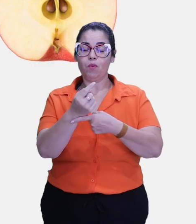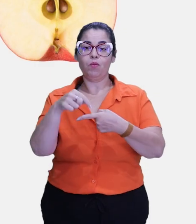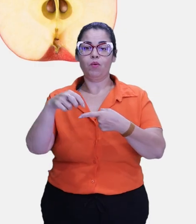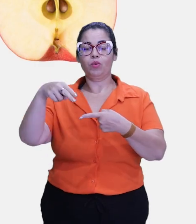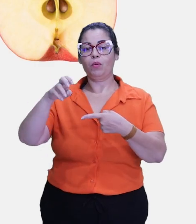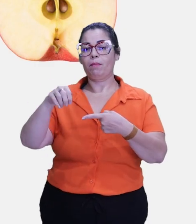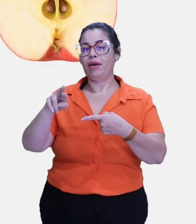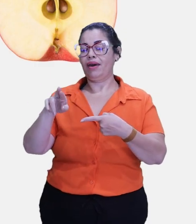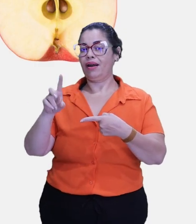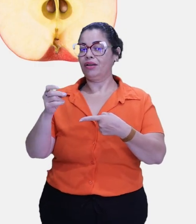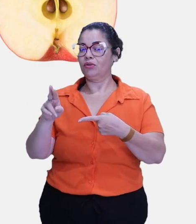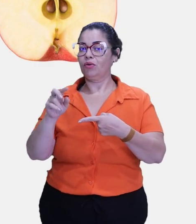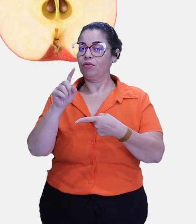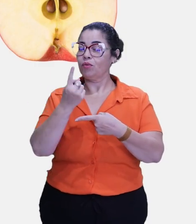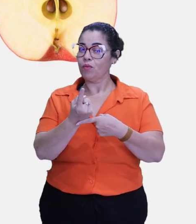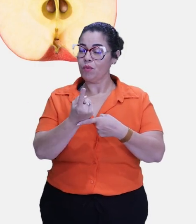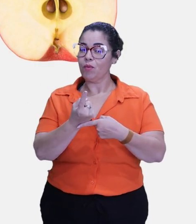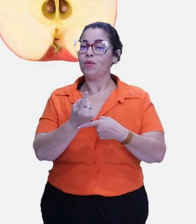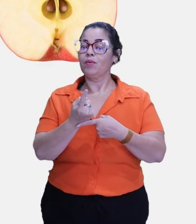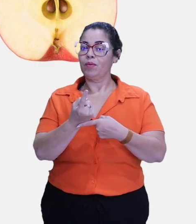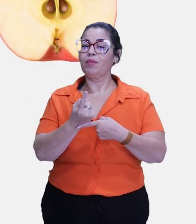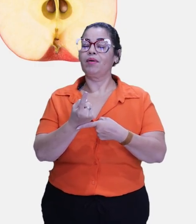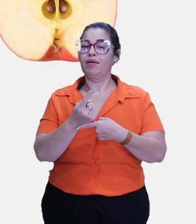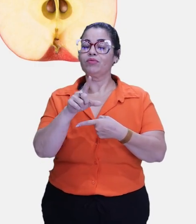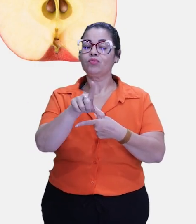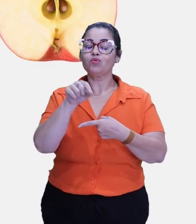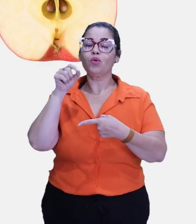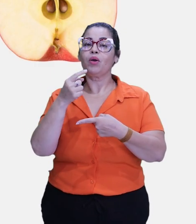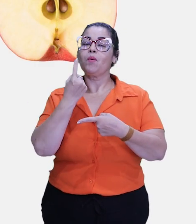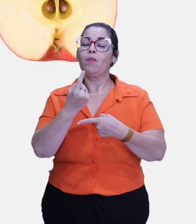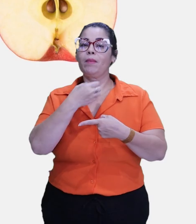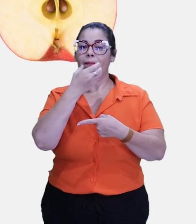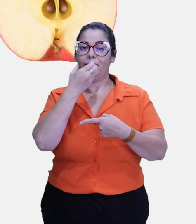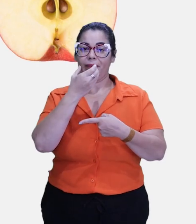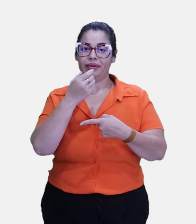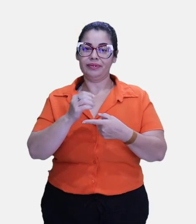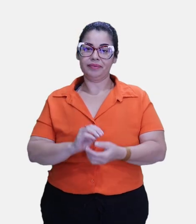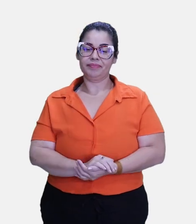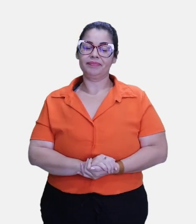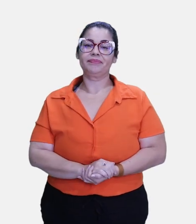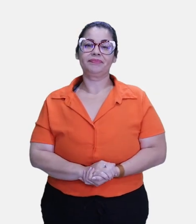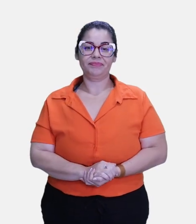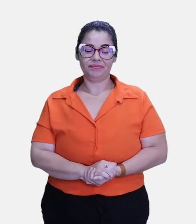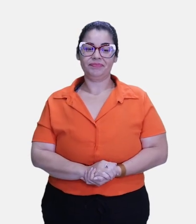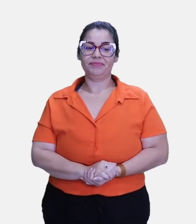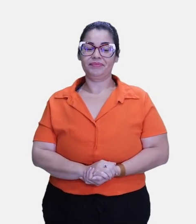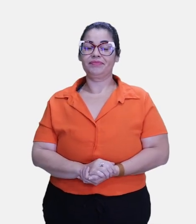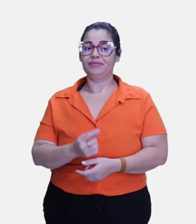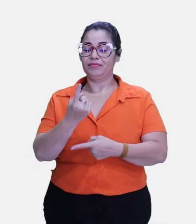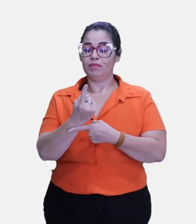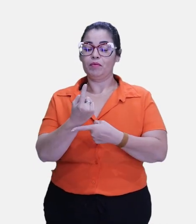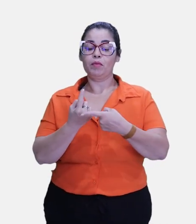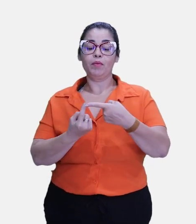o numerador, que indica quantas das duas partes nós escolhemos. Esta fração